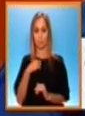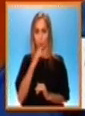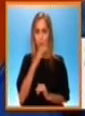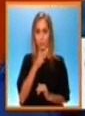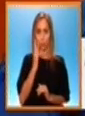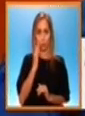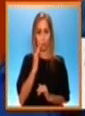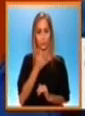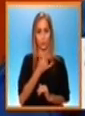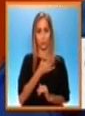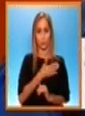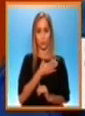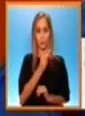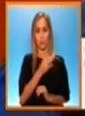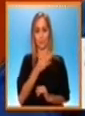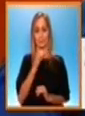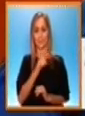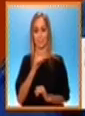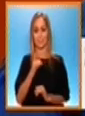posso? Então é o